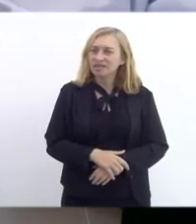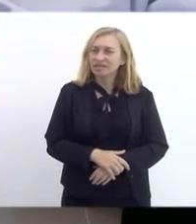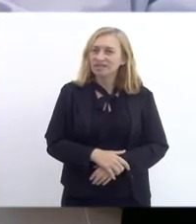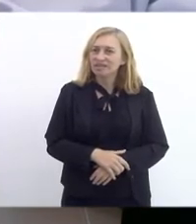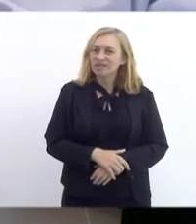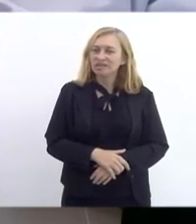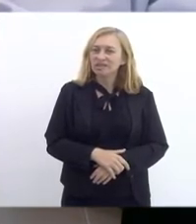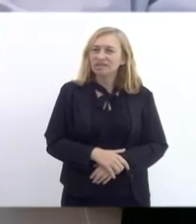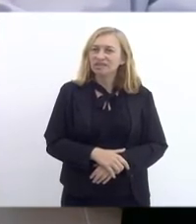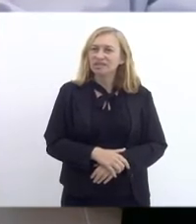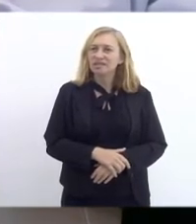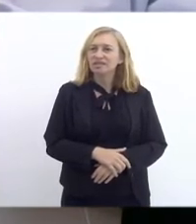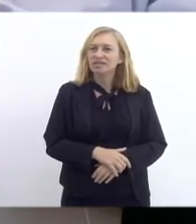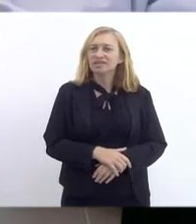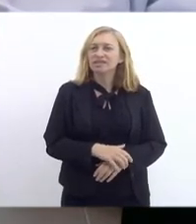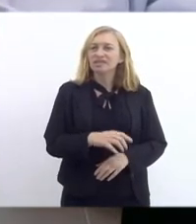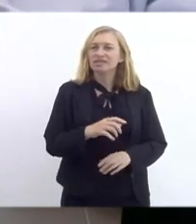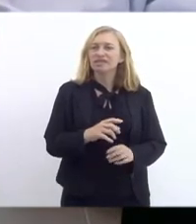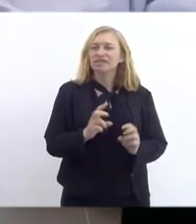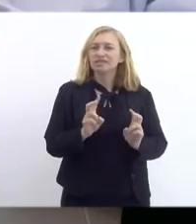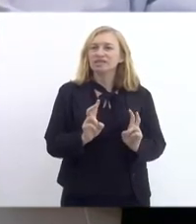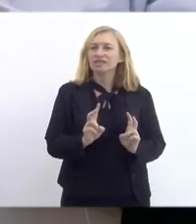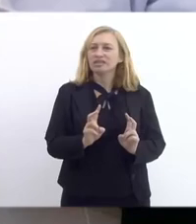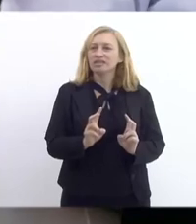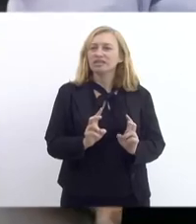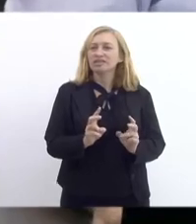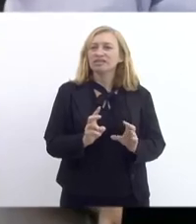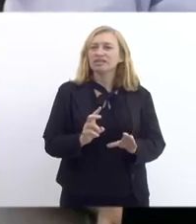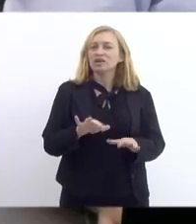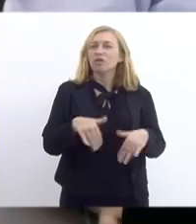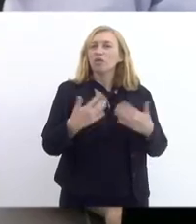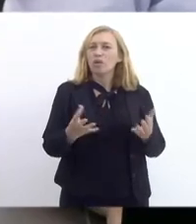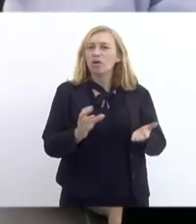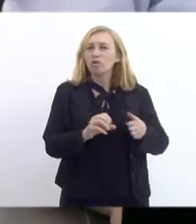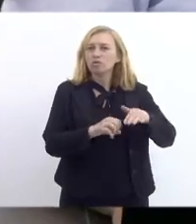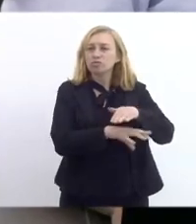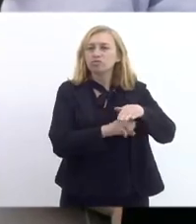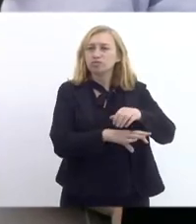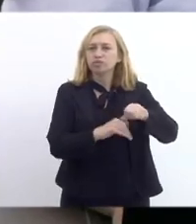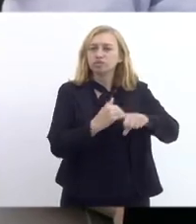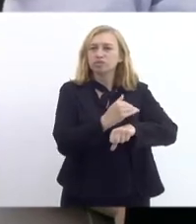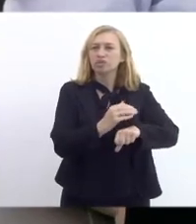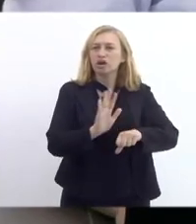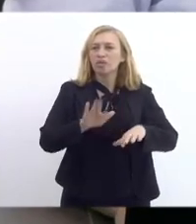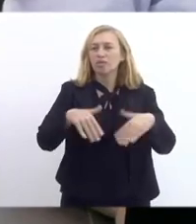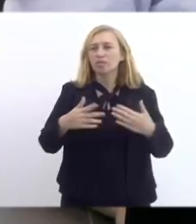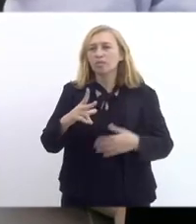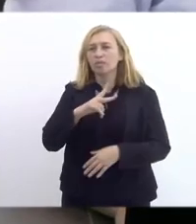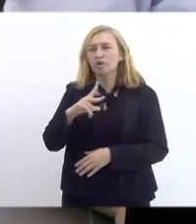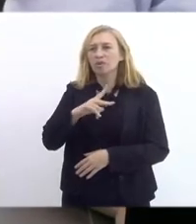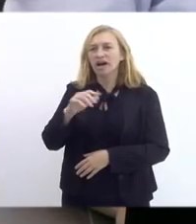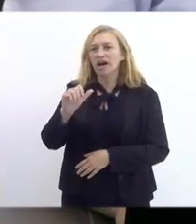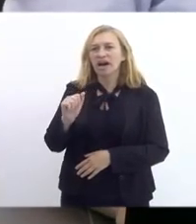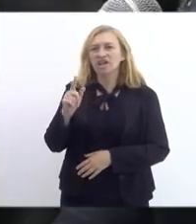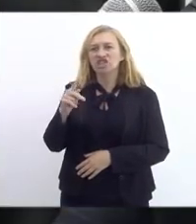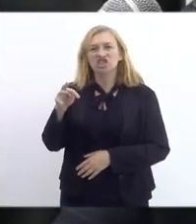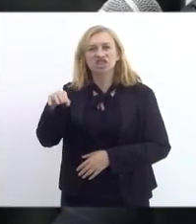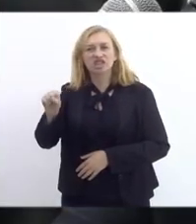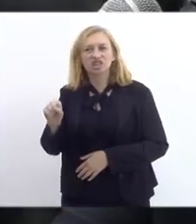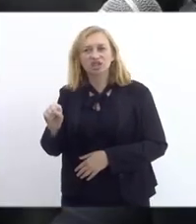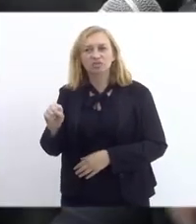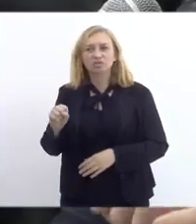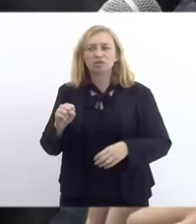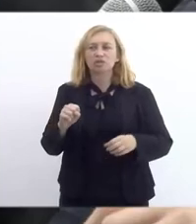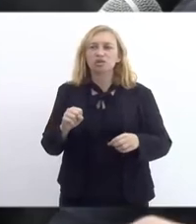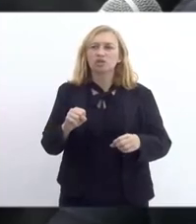acata o parecer da Getrans, botando qual é que é o fundo que a própria Getrans sugeriu. O Fundo de Combate à